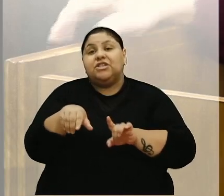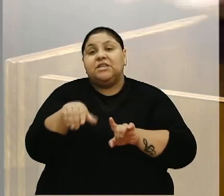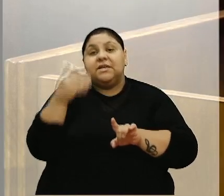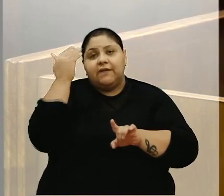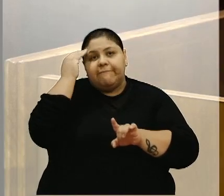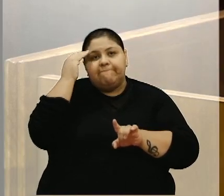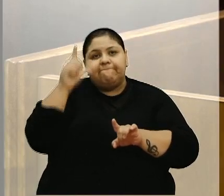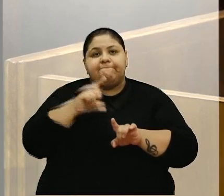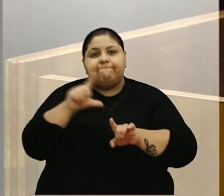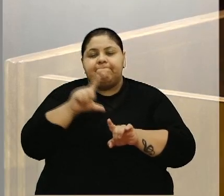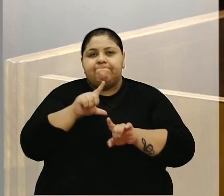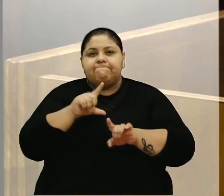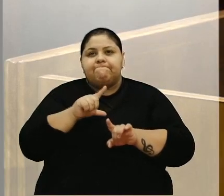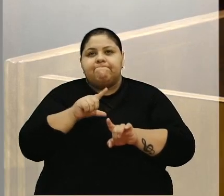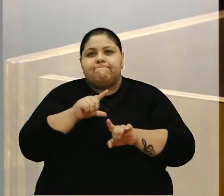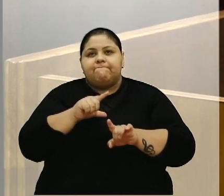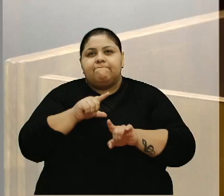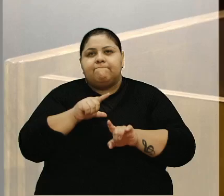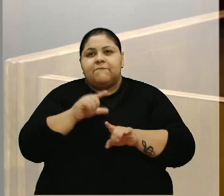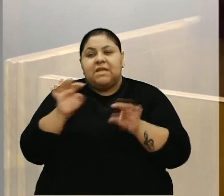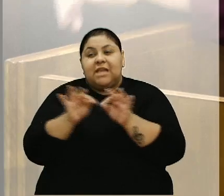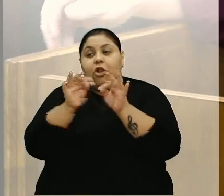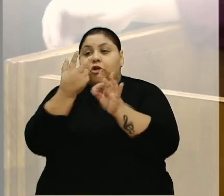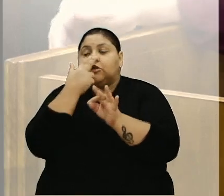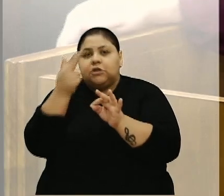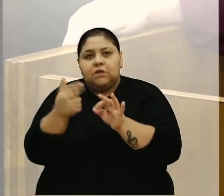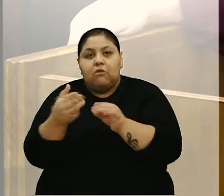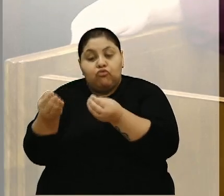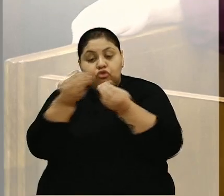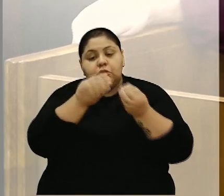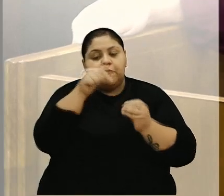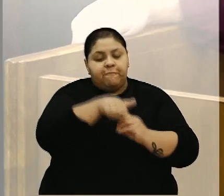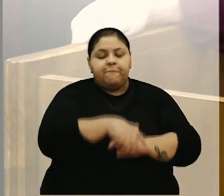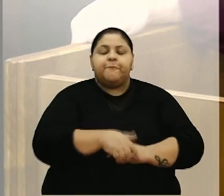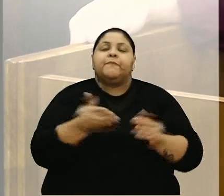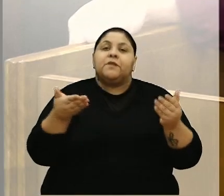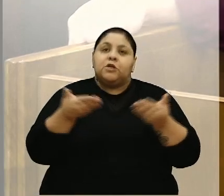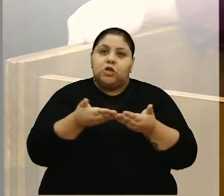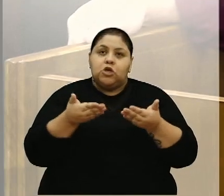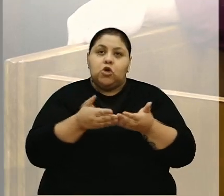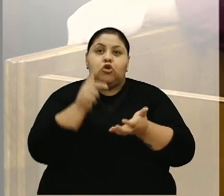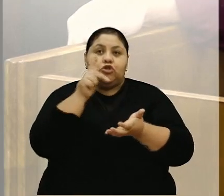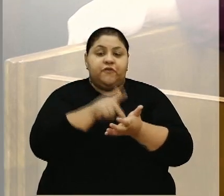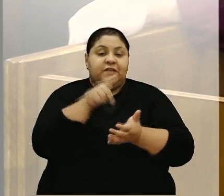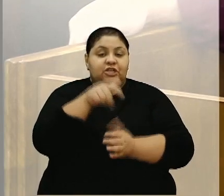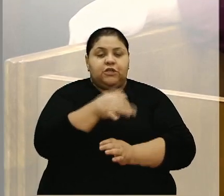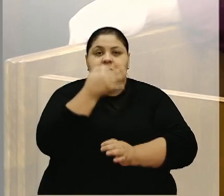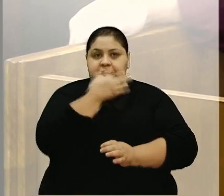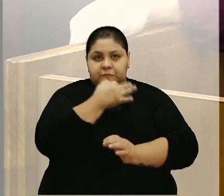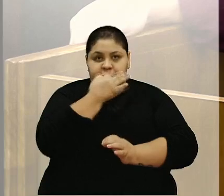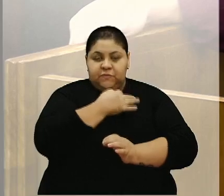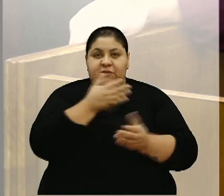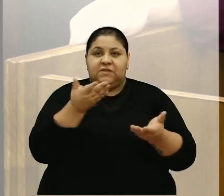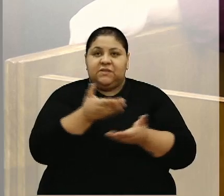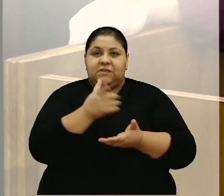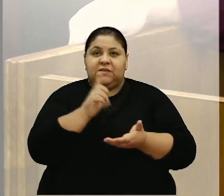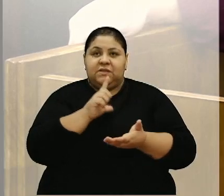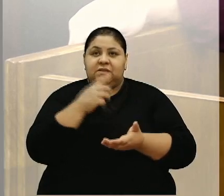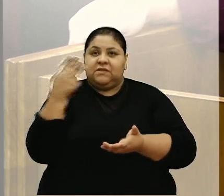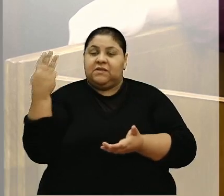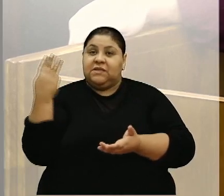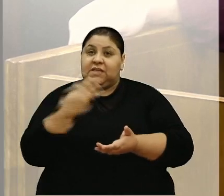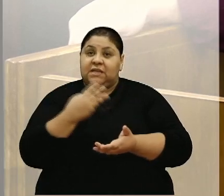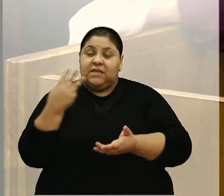que buscar essa tecnologia e graças a Deus trouxemos. Hoje ela é realidade em Caxias do Sul, já tem uma terceira